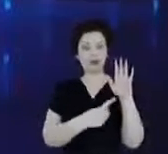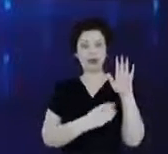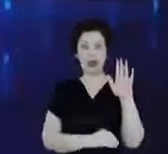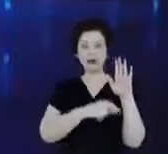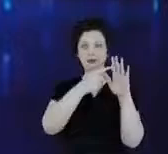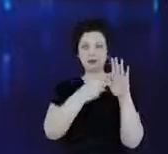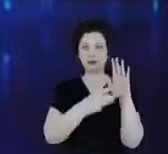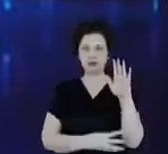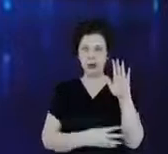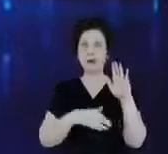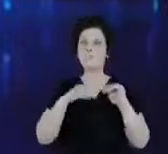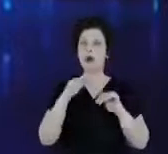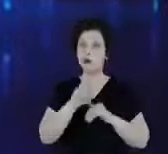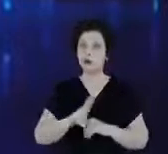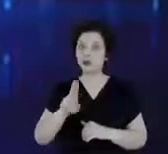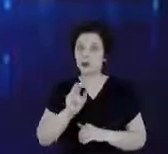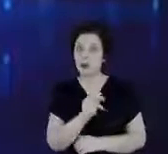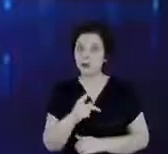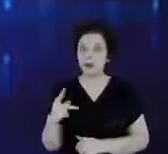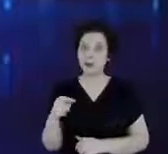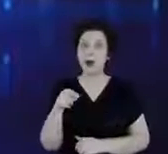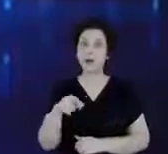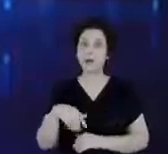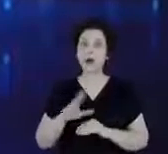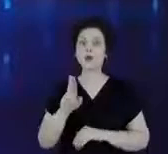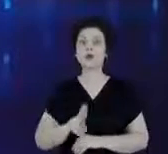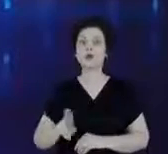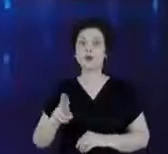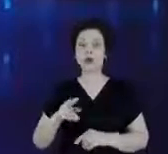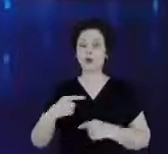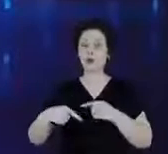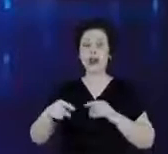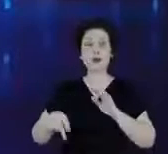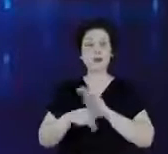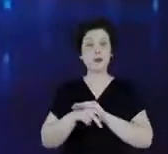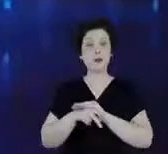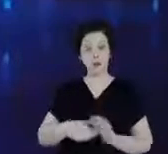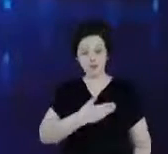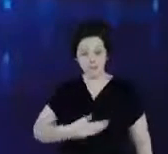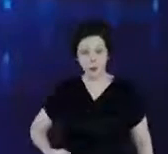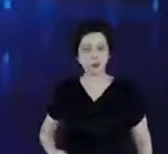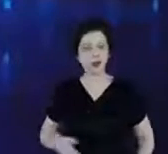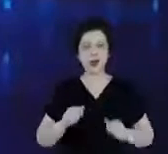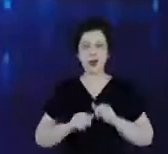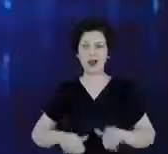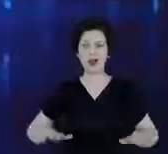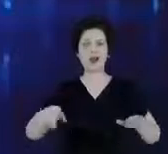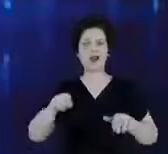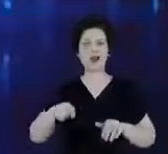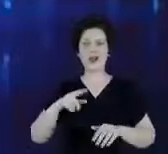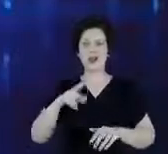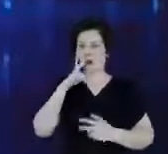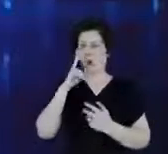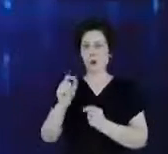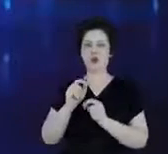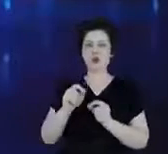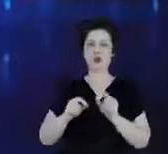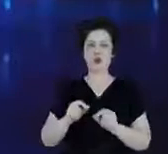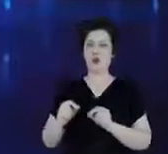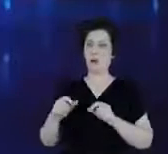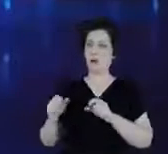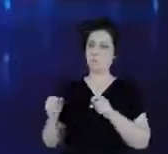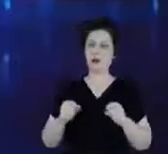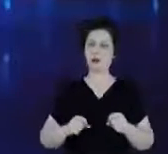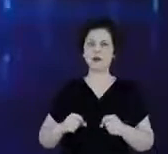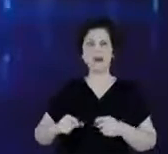aplicações mais usadas no país e é uma aplicação de origem pública e de novo eu acho o potencial do pics degenerativo inclusive por